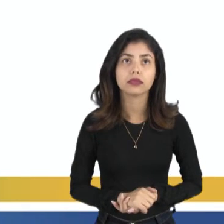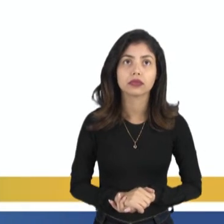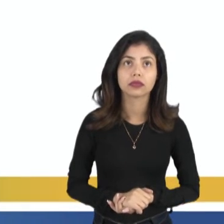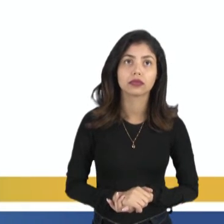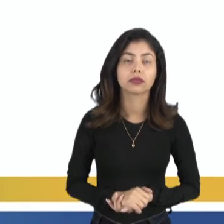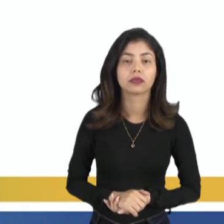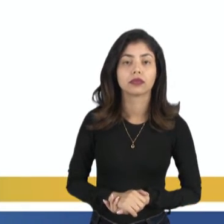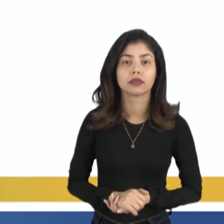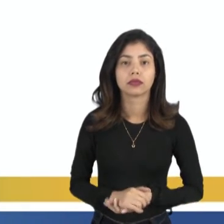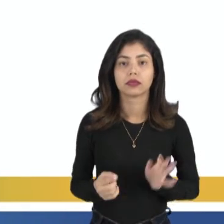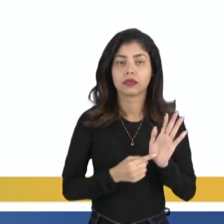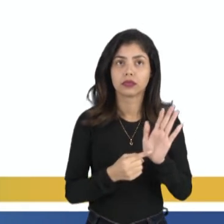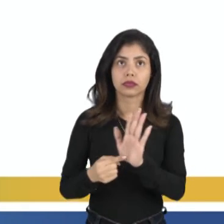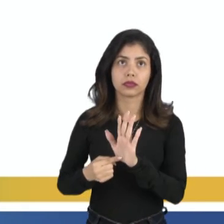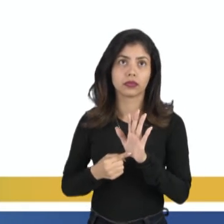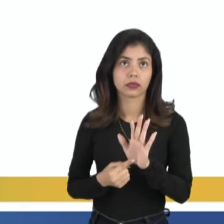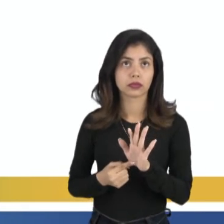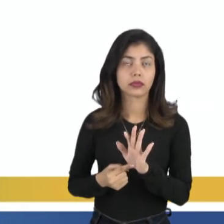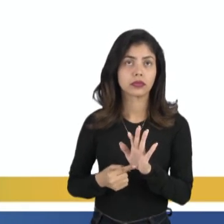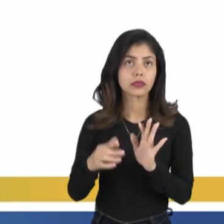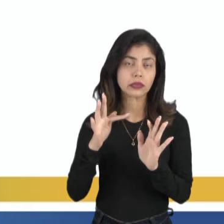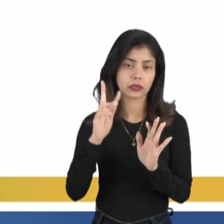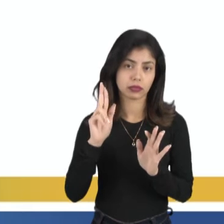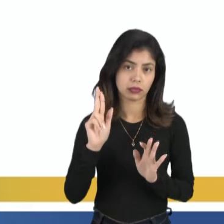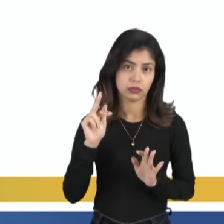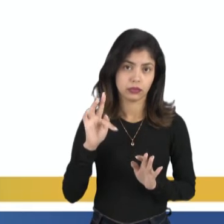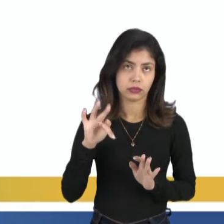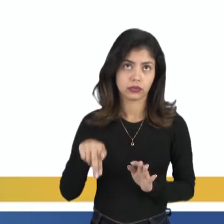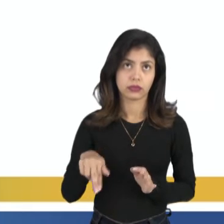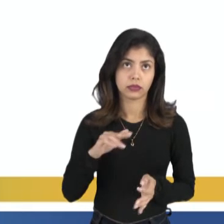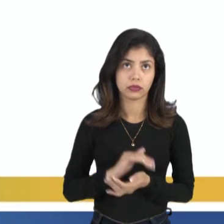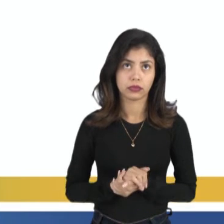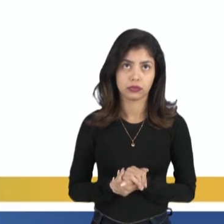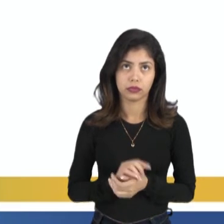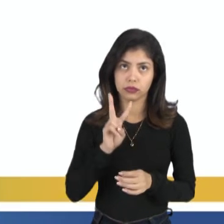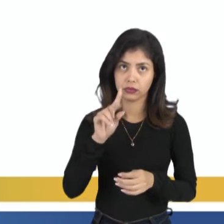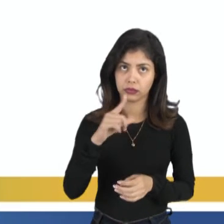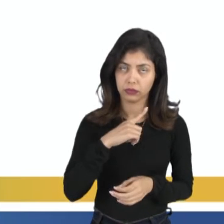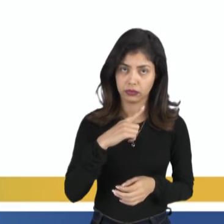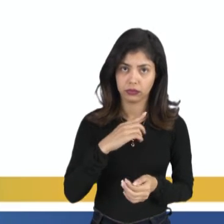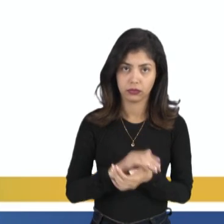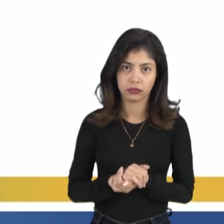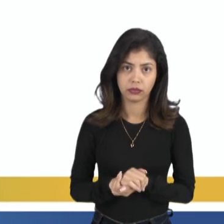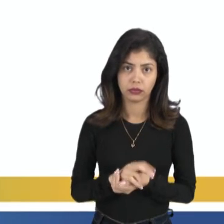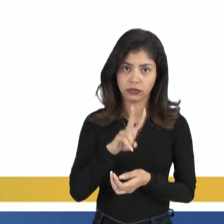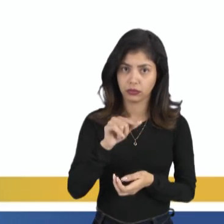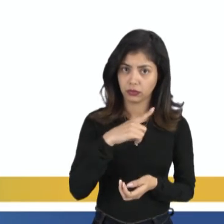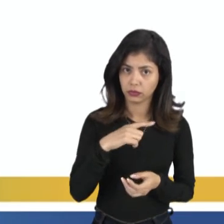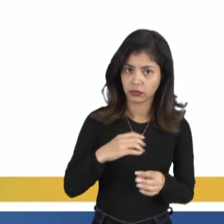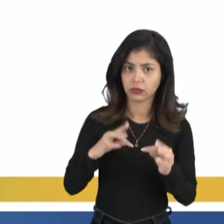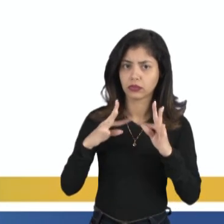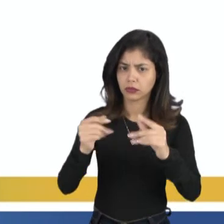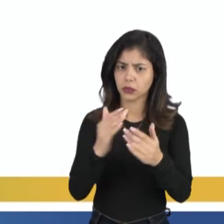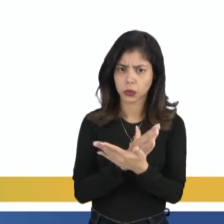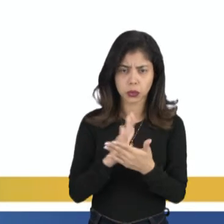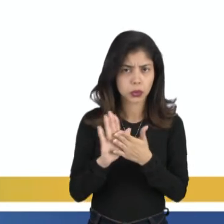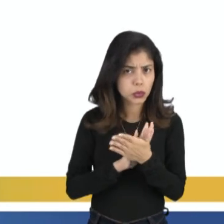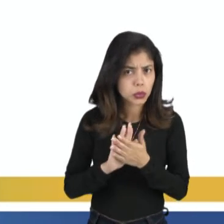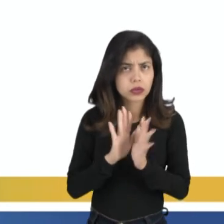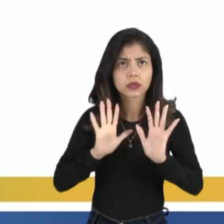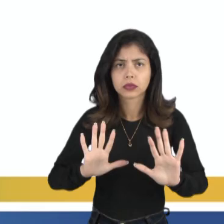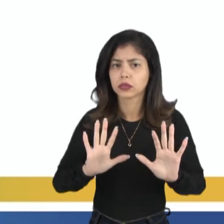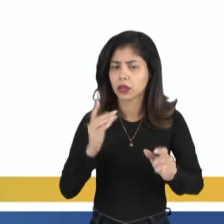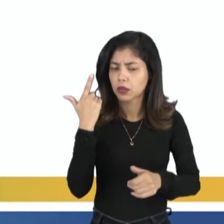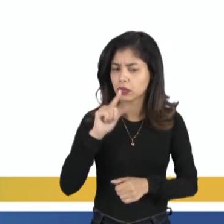que é representada como é uma reação da terceira lei de Newton, né? Então ela vai ser igual, elas vão ser equivalentes, porque nenhuma está ganhando da